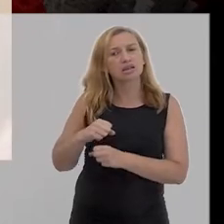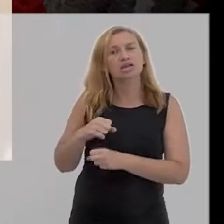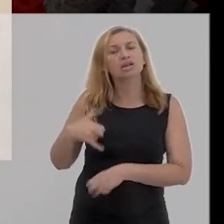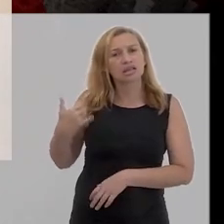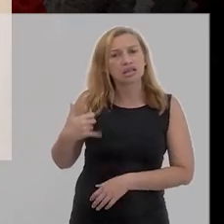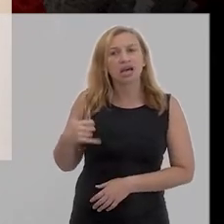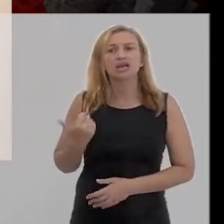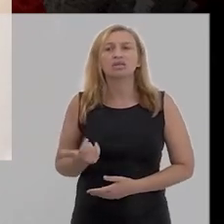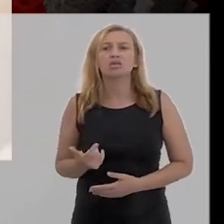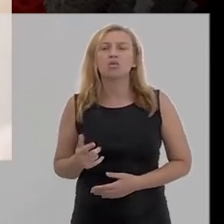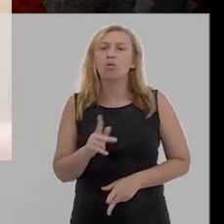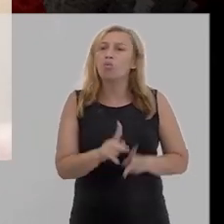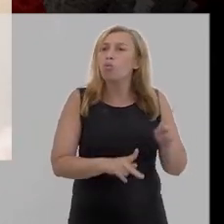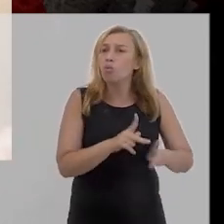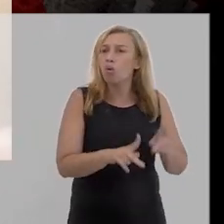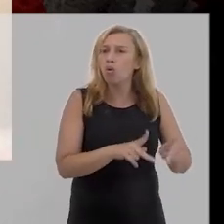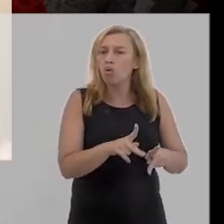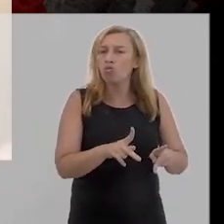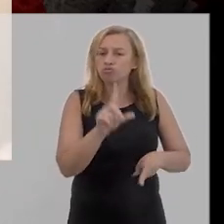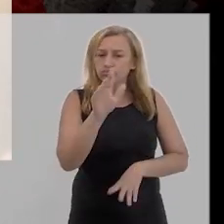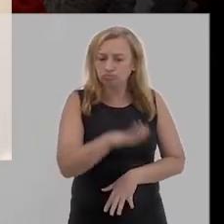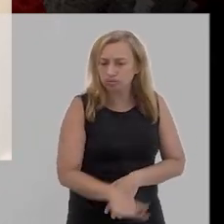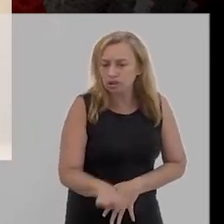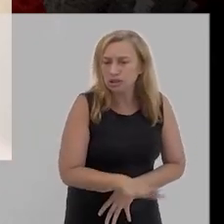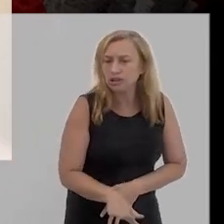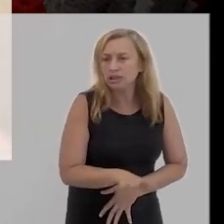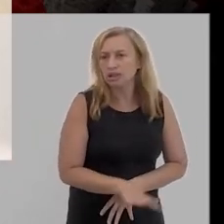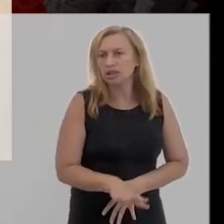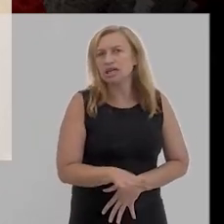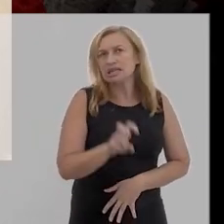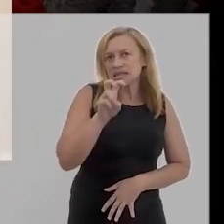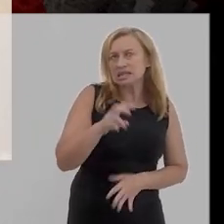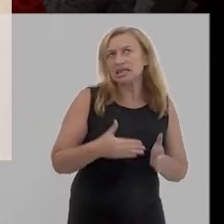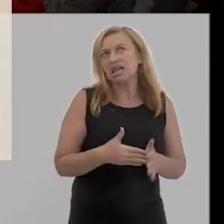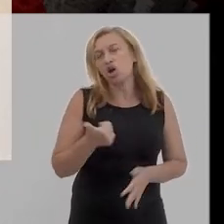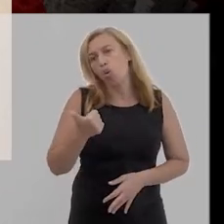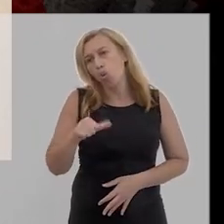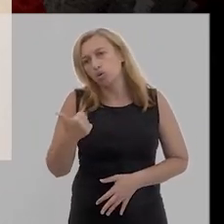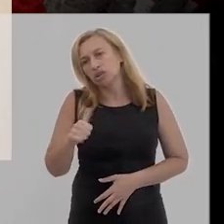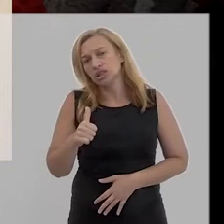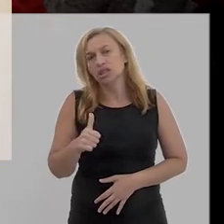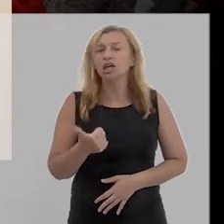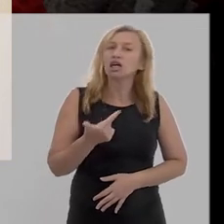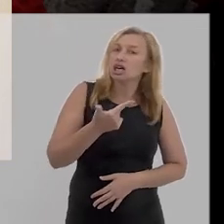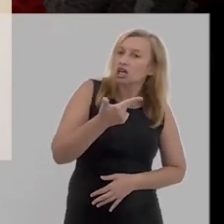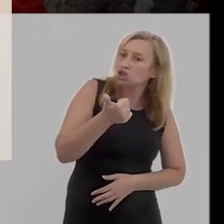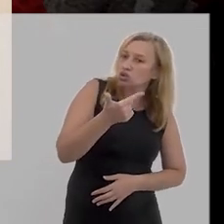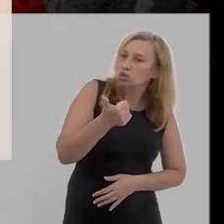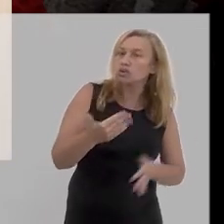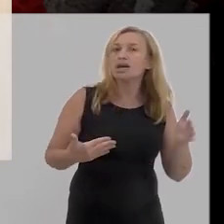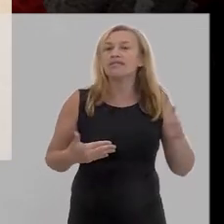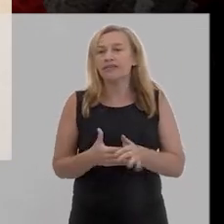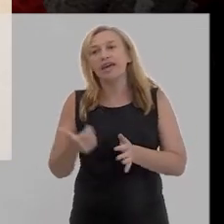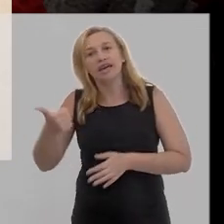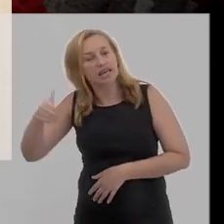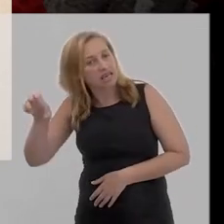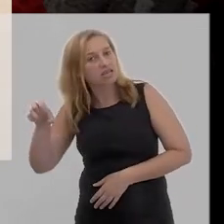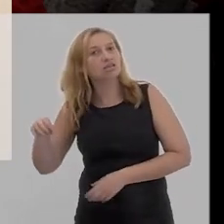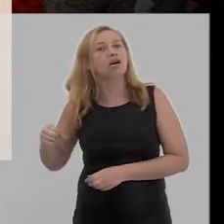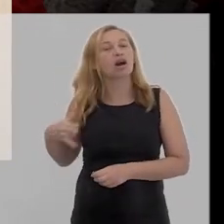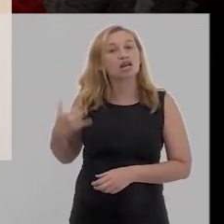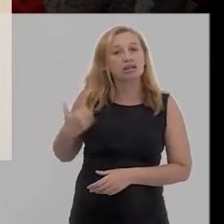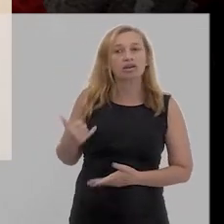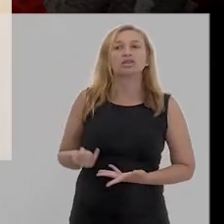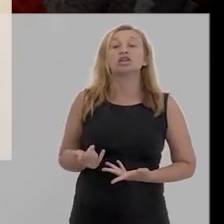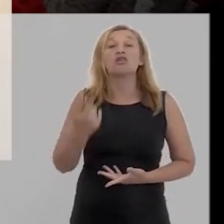a população infantil, né, de 5 a 11 e 12 a 15